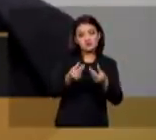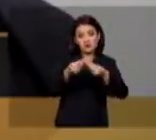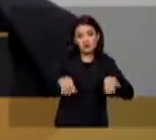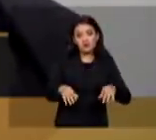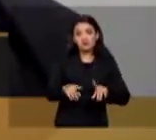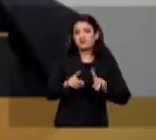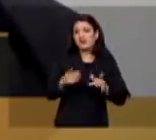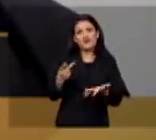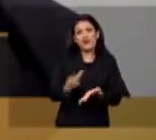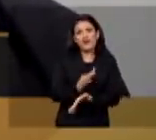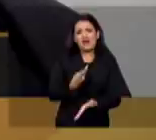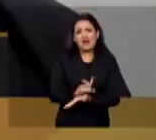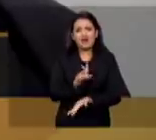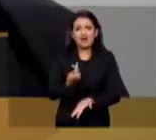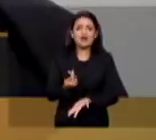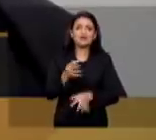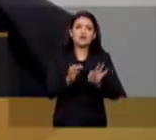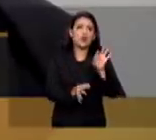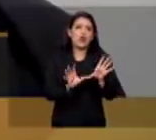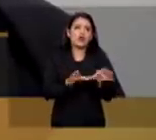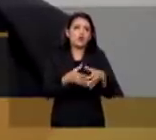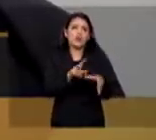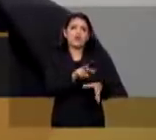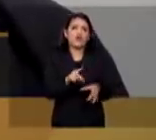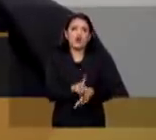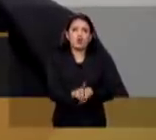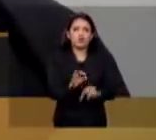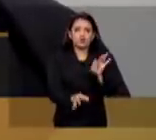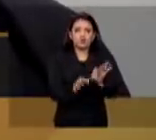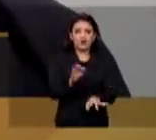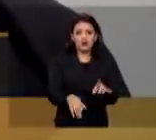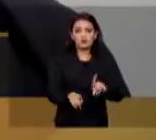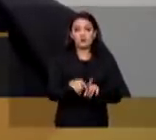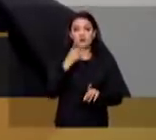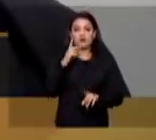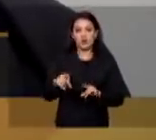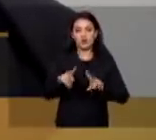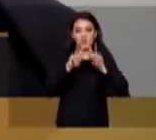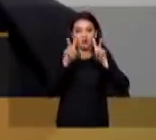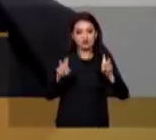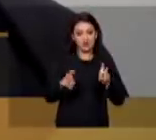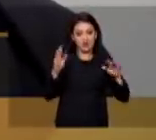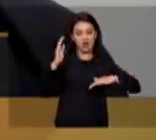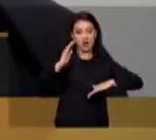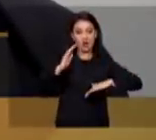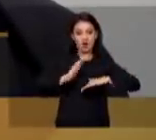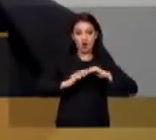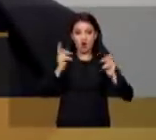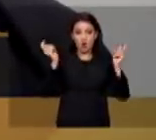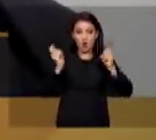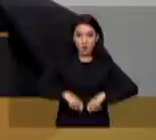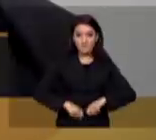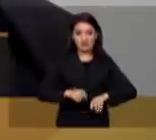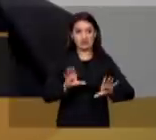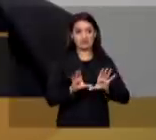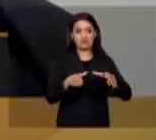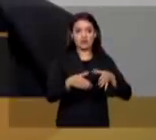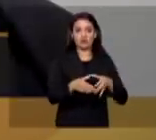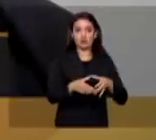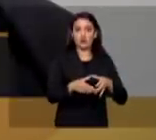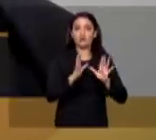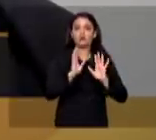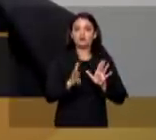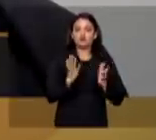poderia obstar o julgamento pela turma. Ademais, Sua Excelência destacou que a matéria da competência da turma seria superada quando se